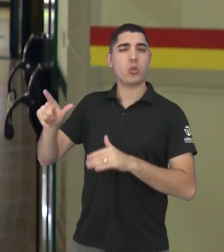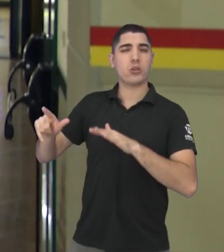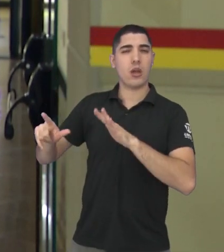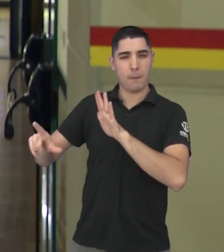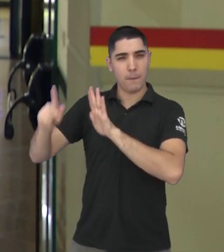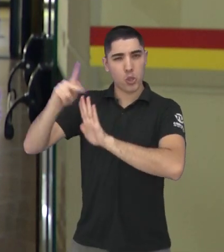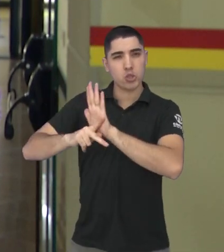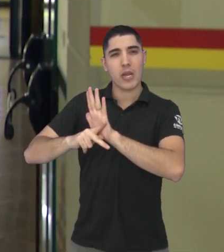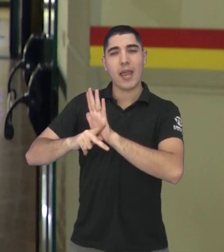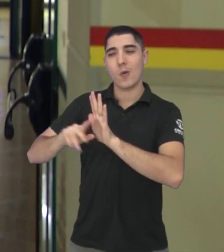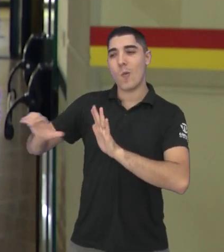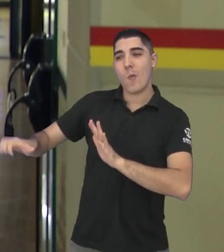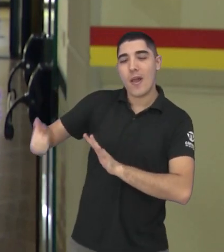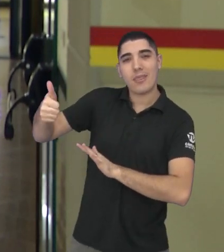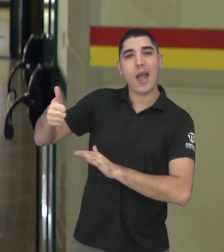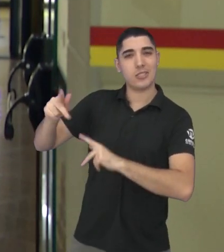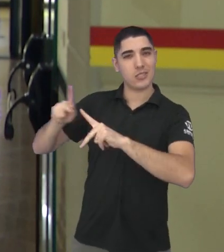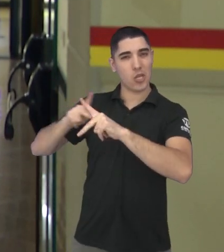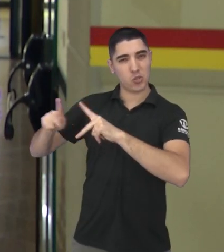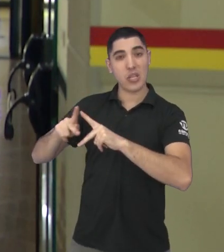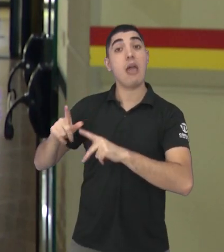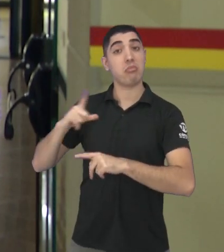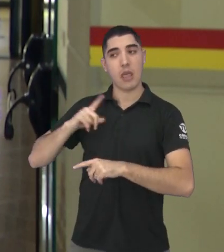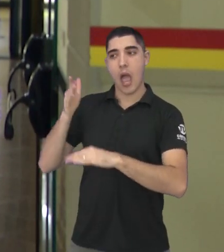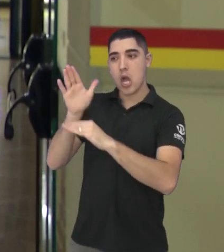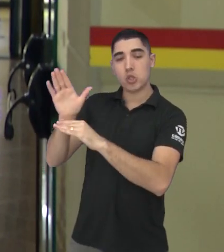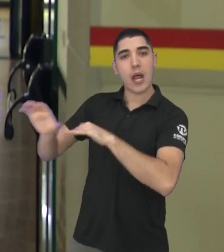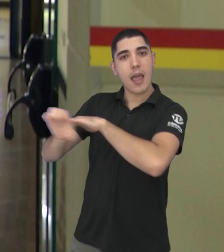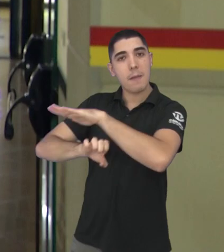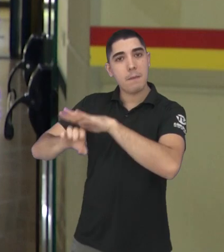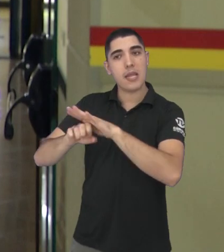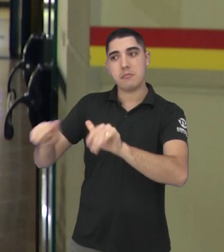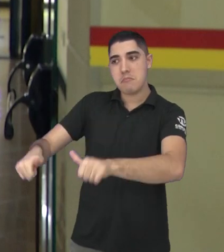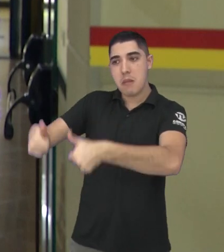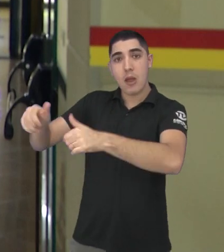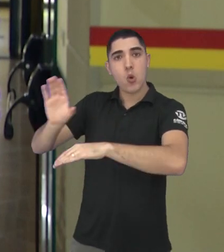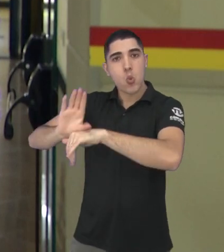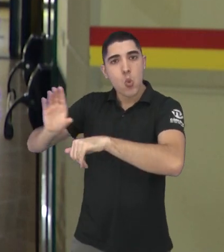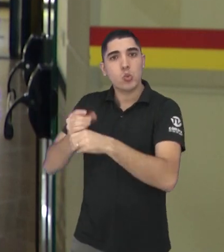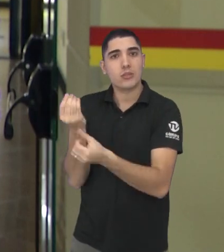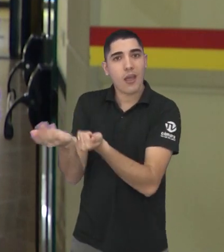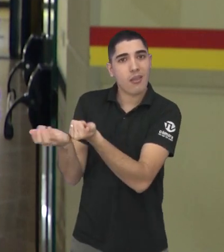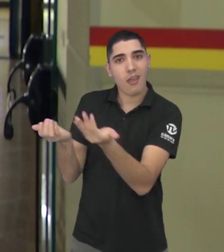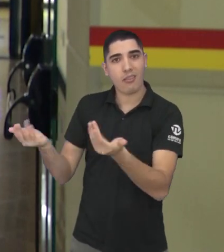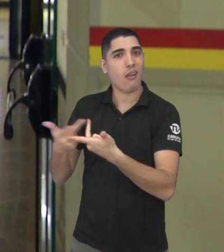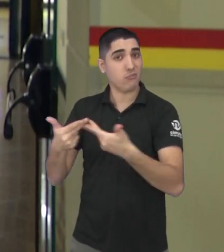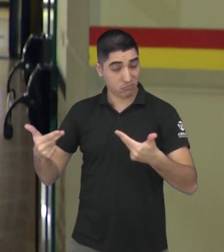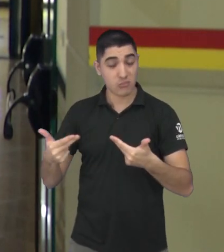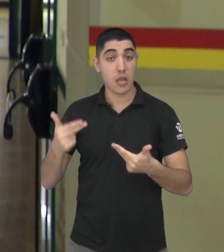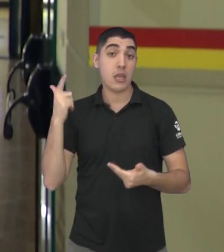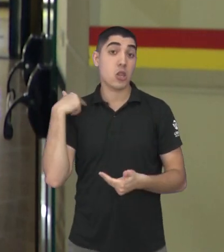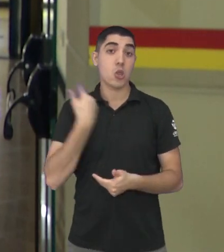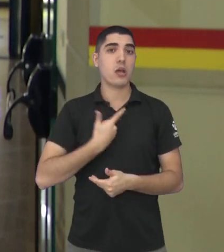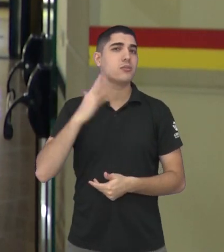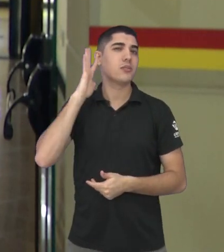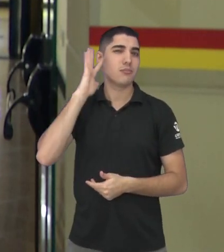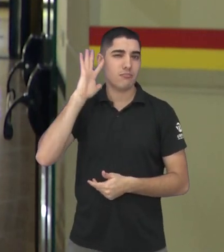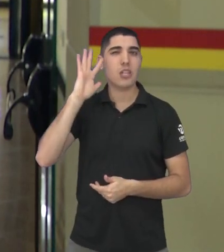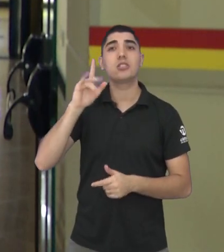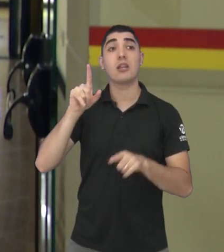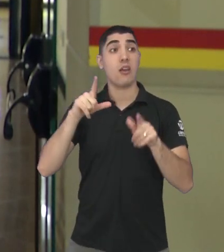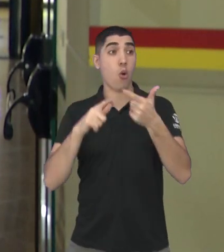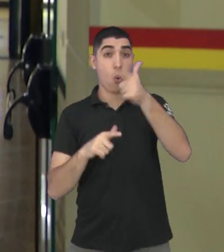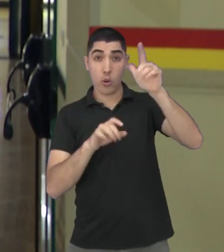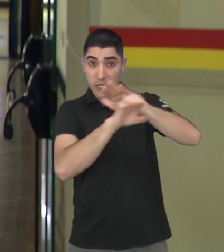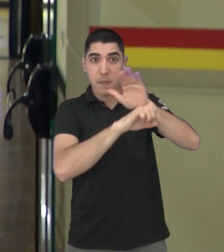que pensa no nosso mercado nossas necessidades e qualifica a nossa mão de obra e isso às vezes até interfere de uma empresa para